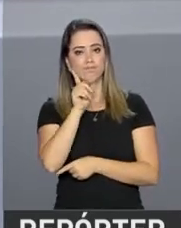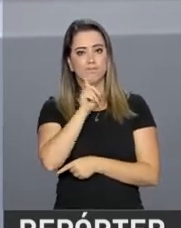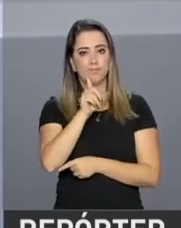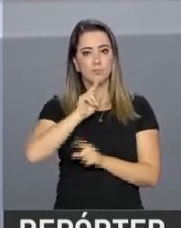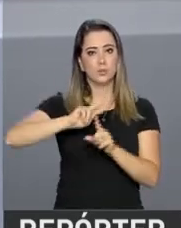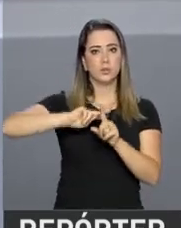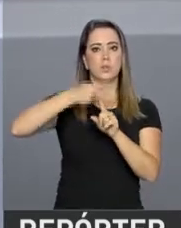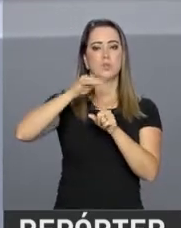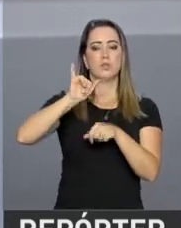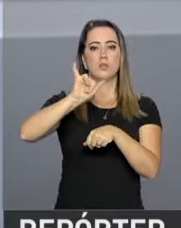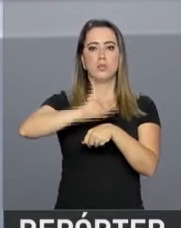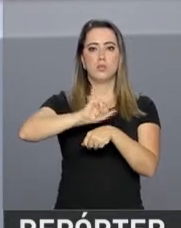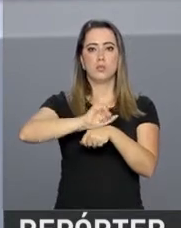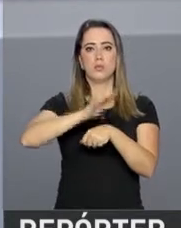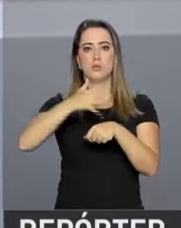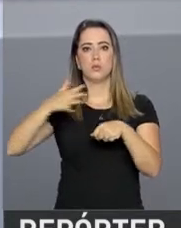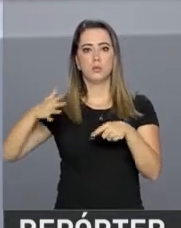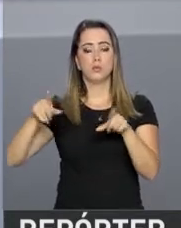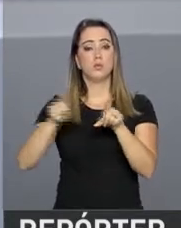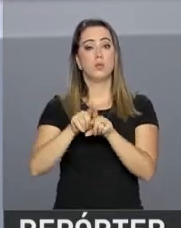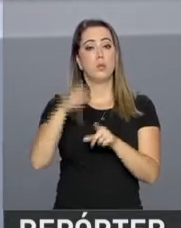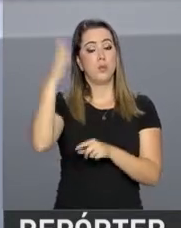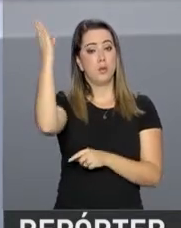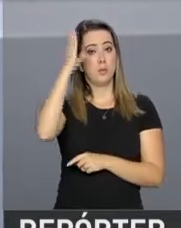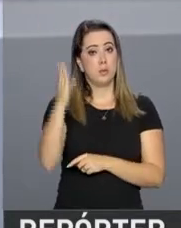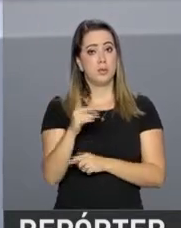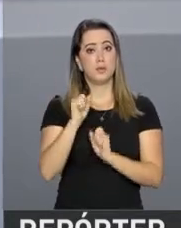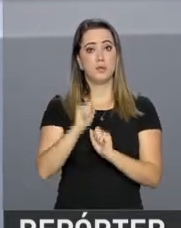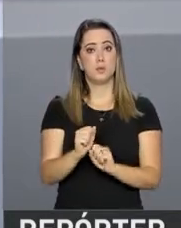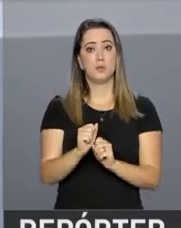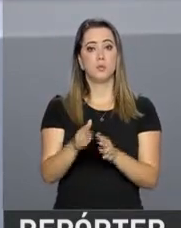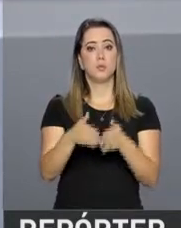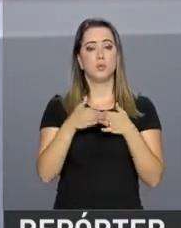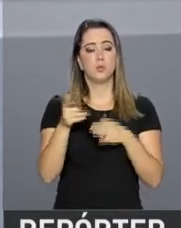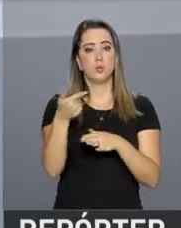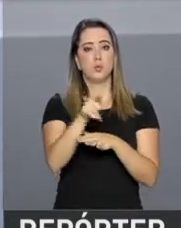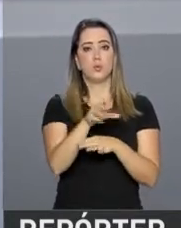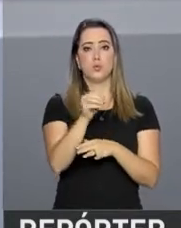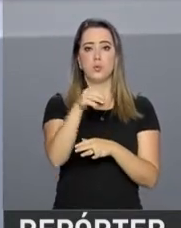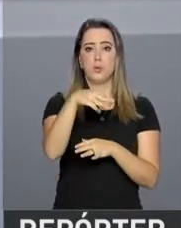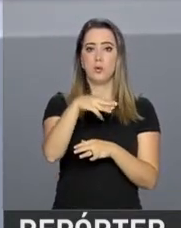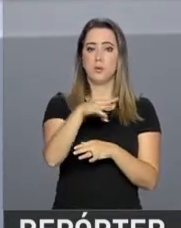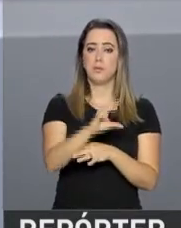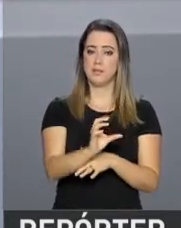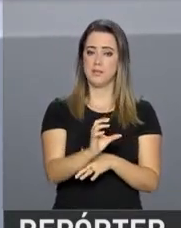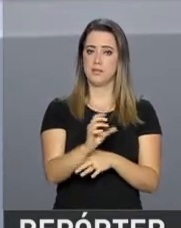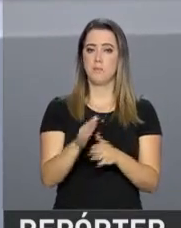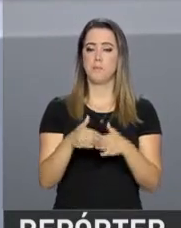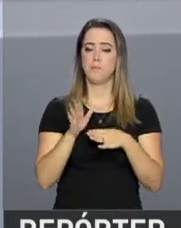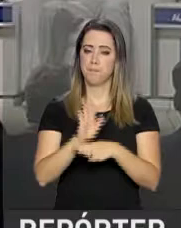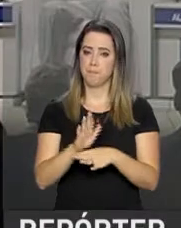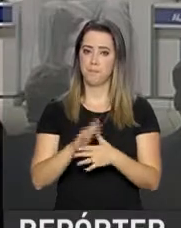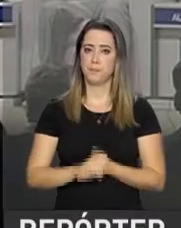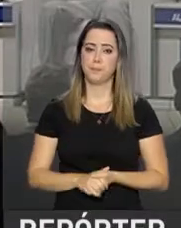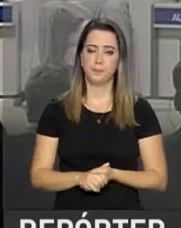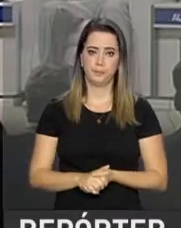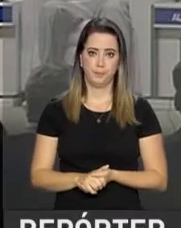sobretaxar as importações de aço e que o brasil pode recorrer ainda a organização mundial do comércio